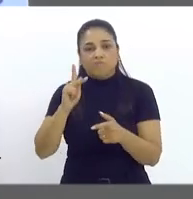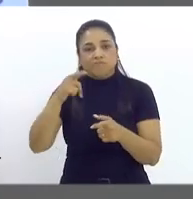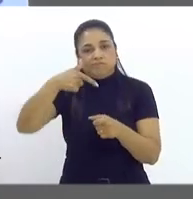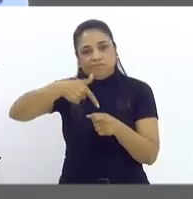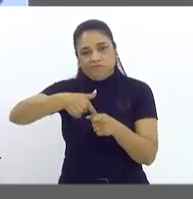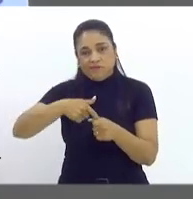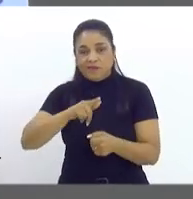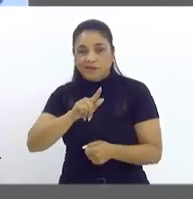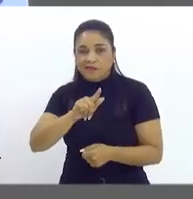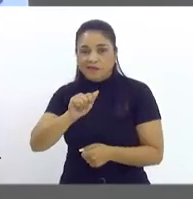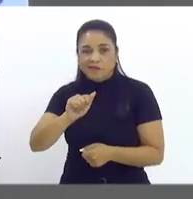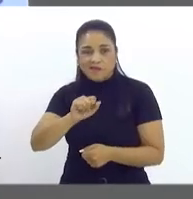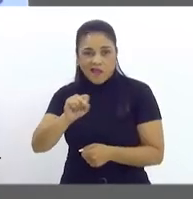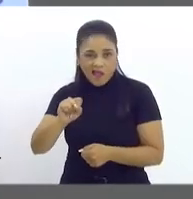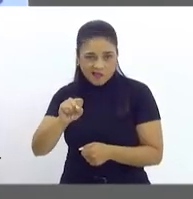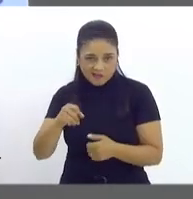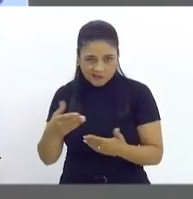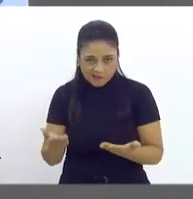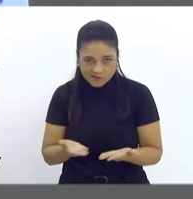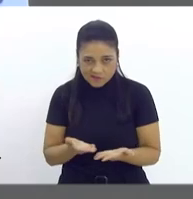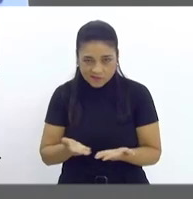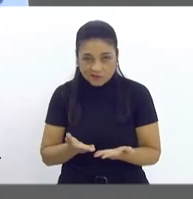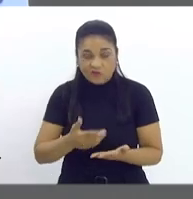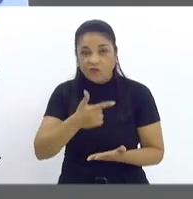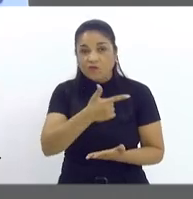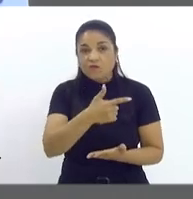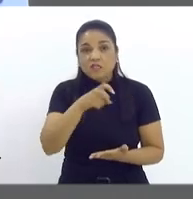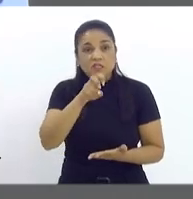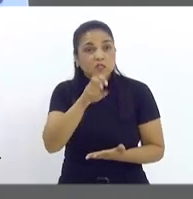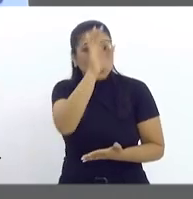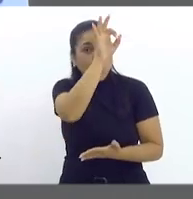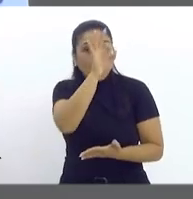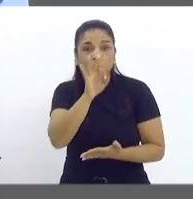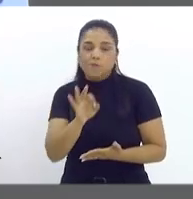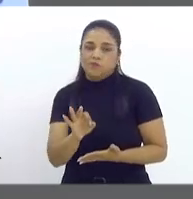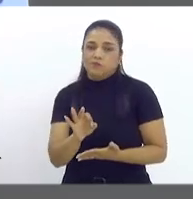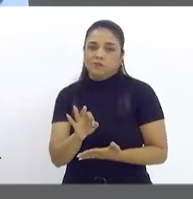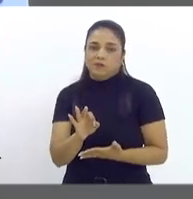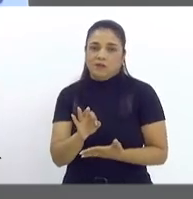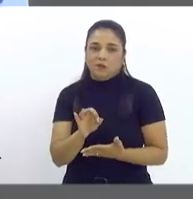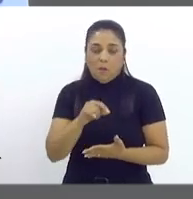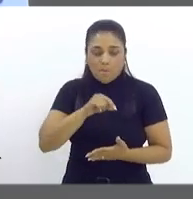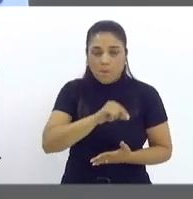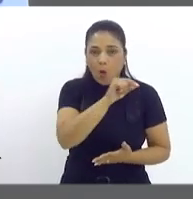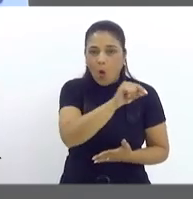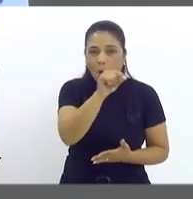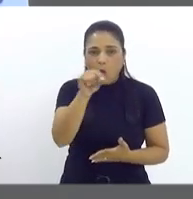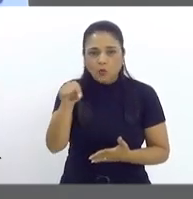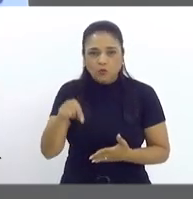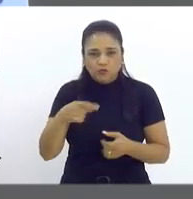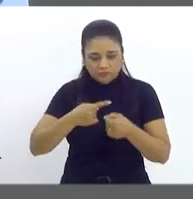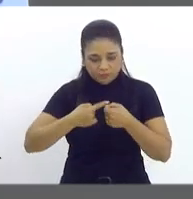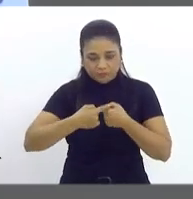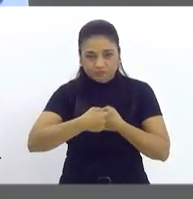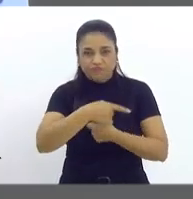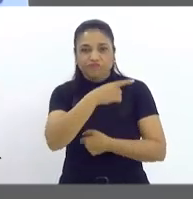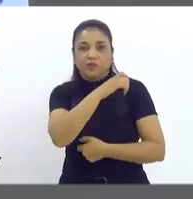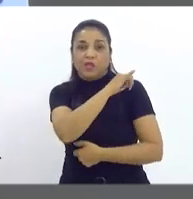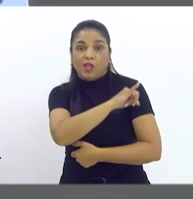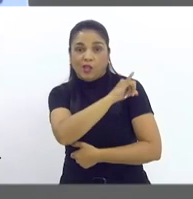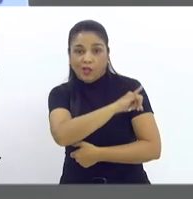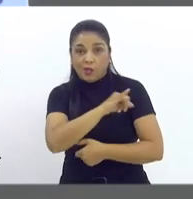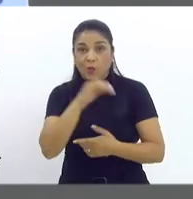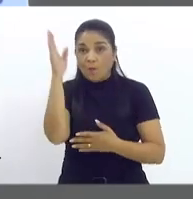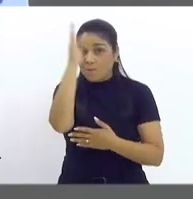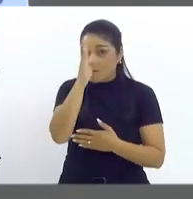do Brasil. Nós temos hoje 25% dos nossos pontos atendidos, enquanto a média do Brasil